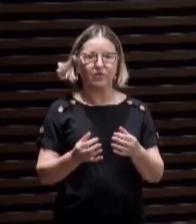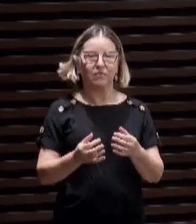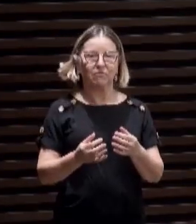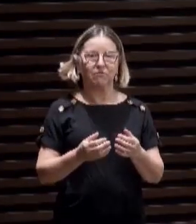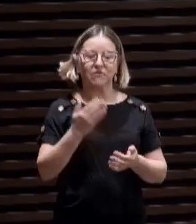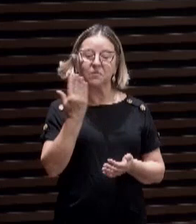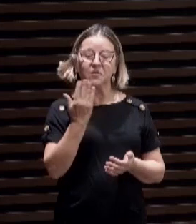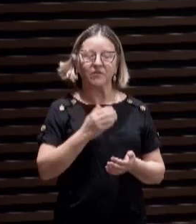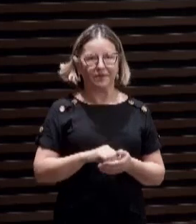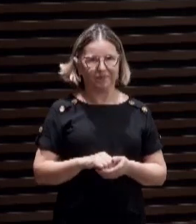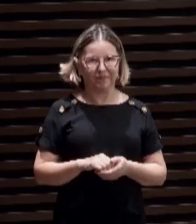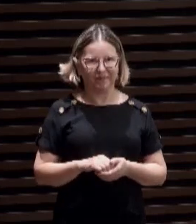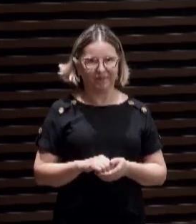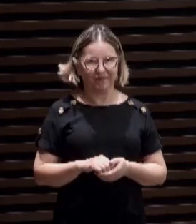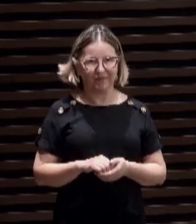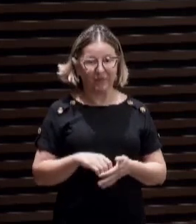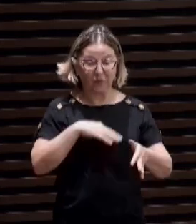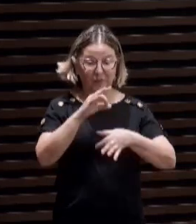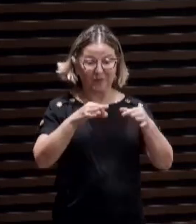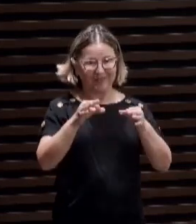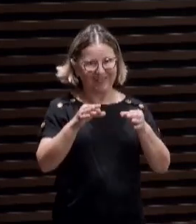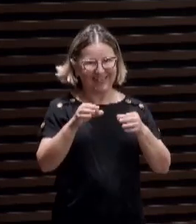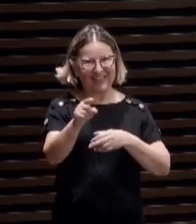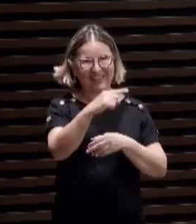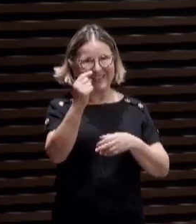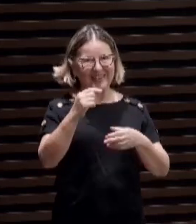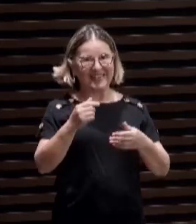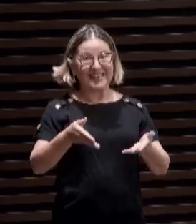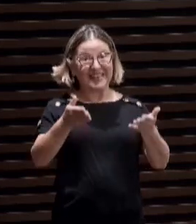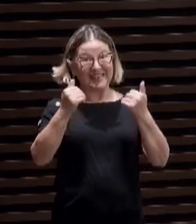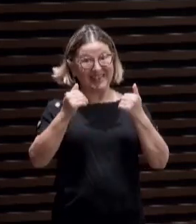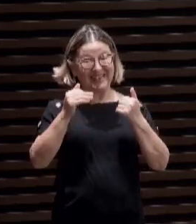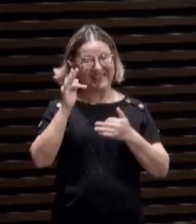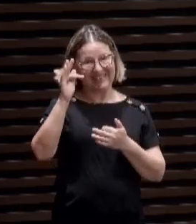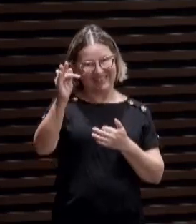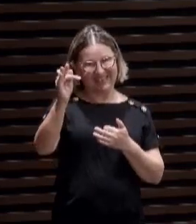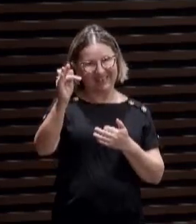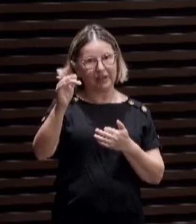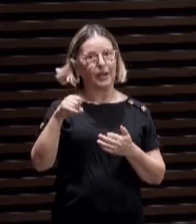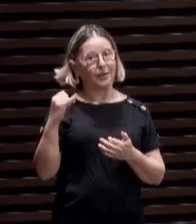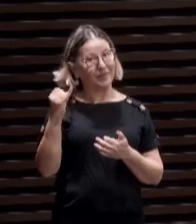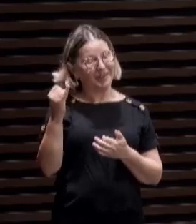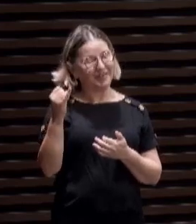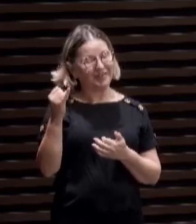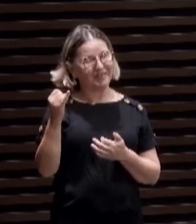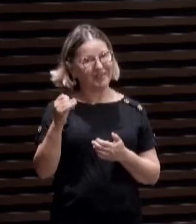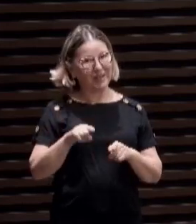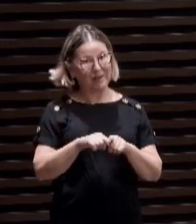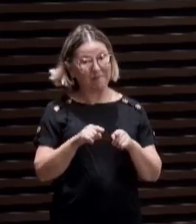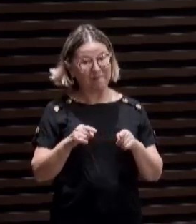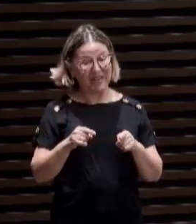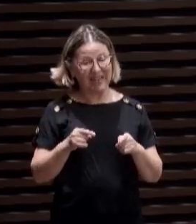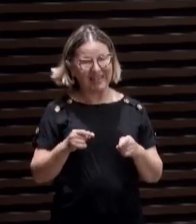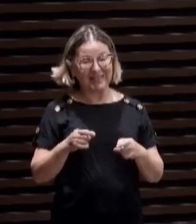está descrito na palavra, é importante, mas ele não é o objetivo maior. O objetivo maior é nós